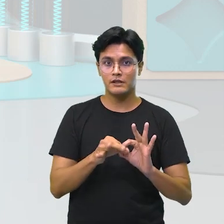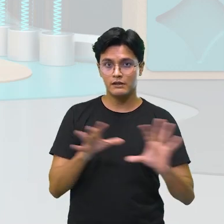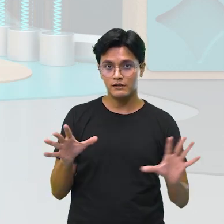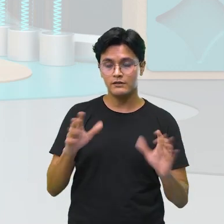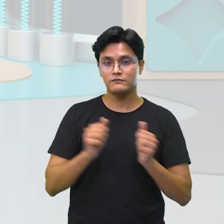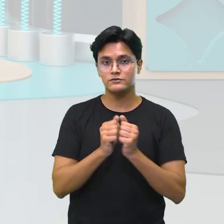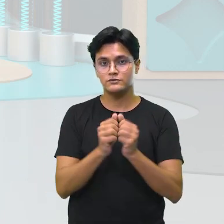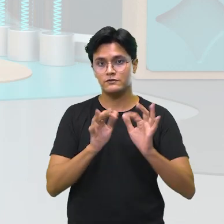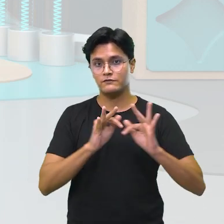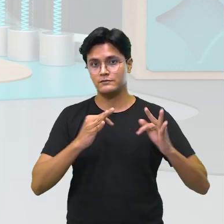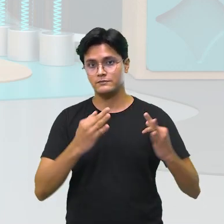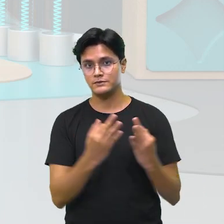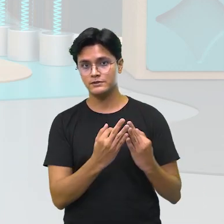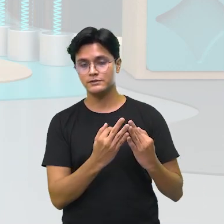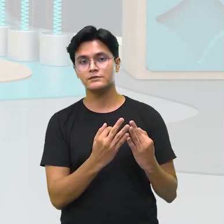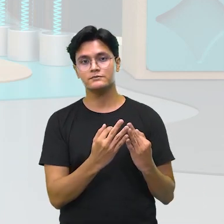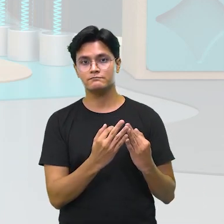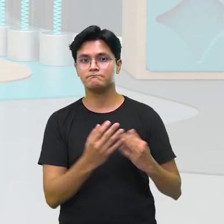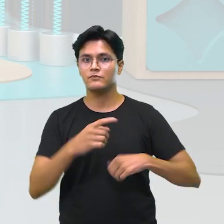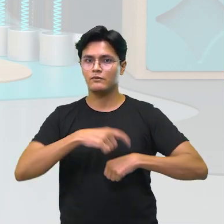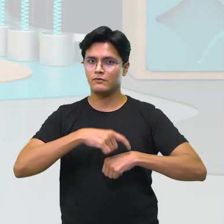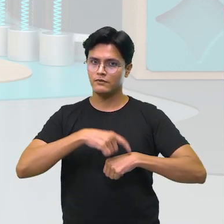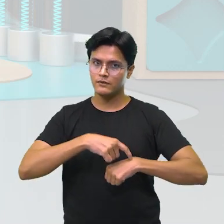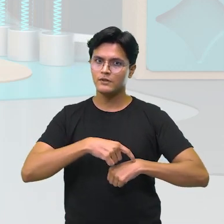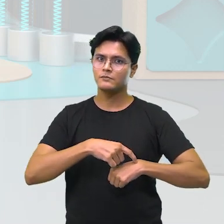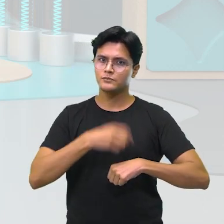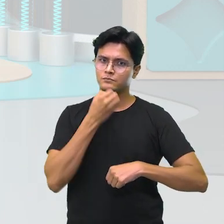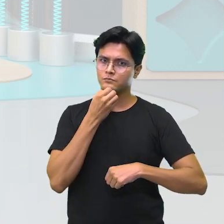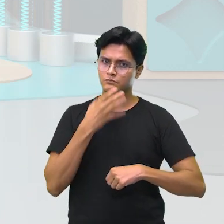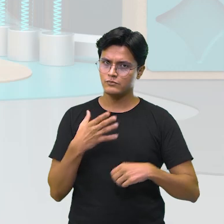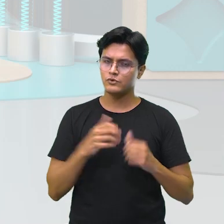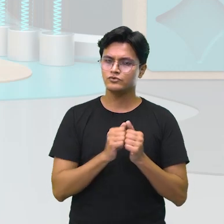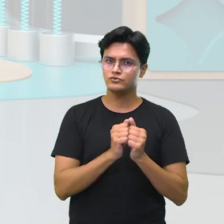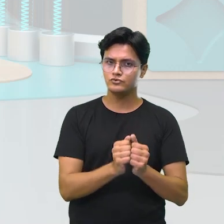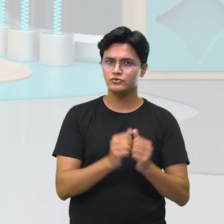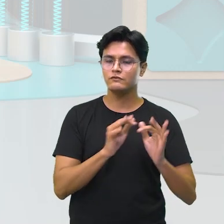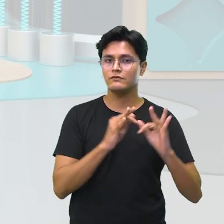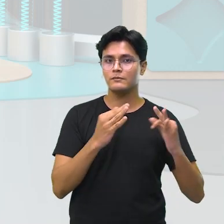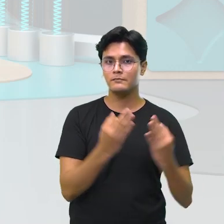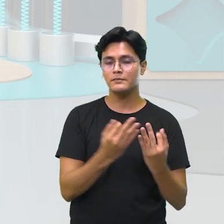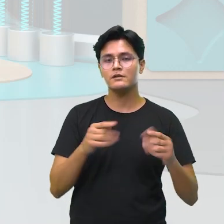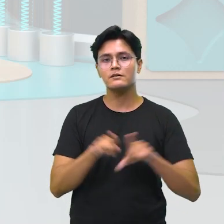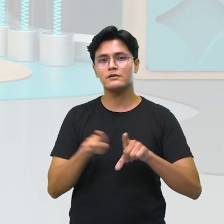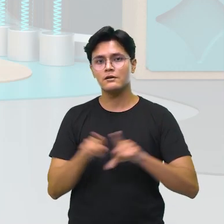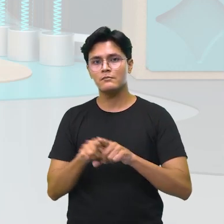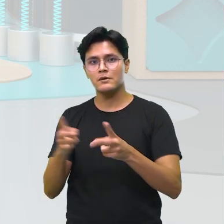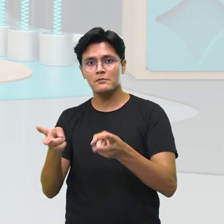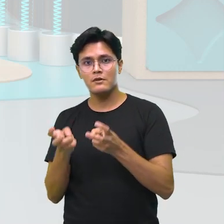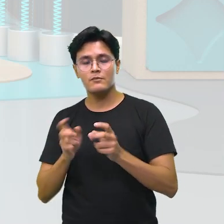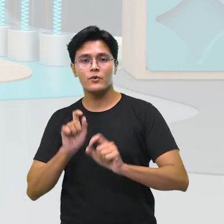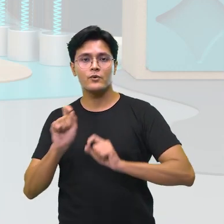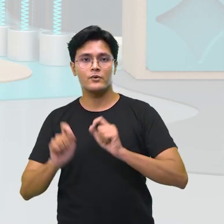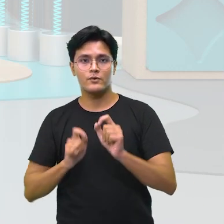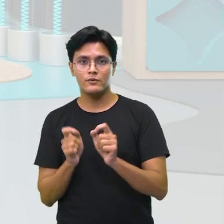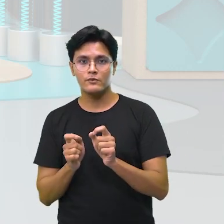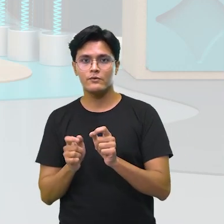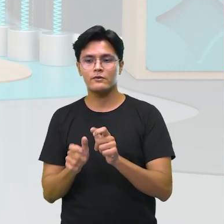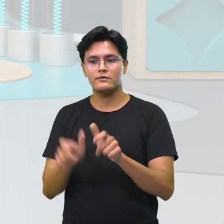família, que a gente chama aquele tempo de qualidade, né? Aí eu consigo também observar pessoas andando